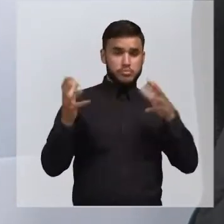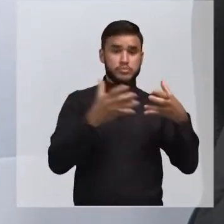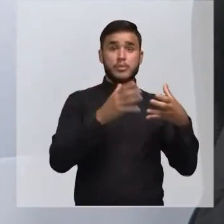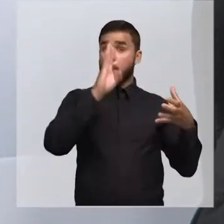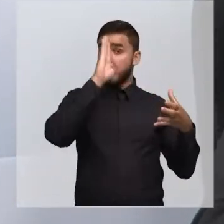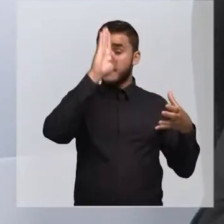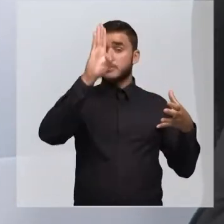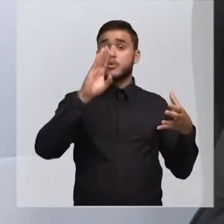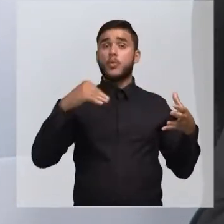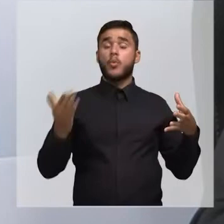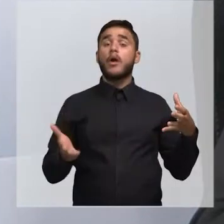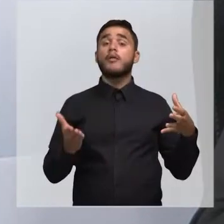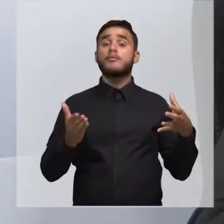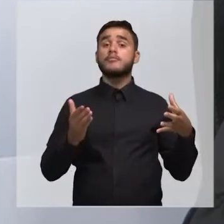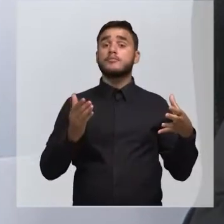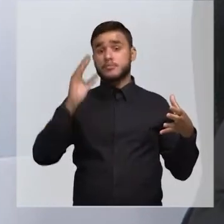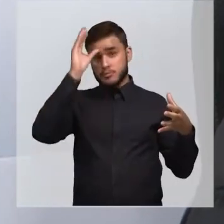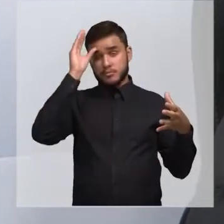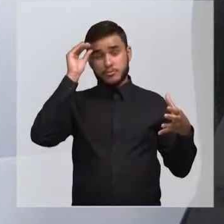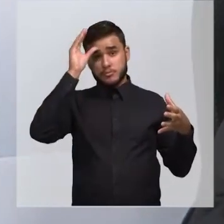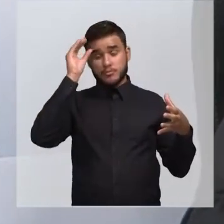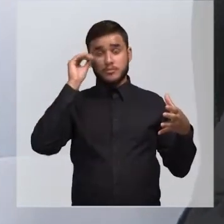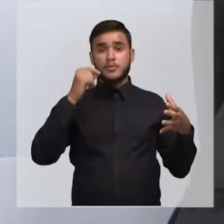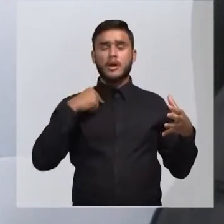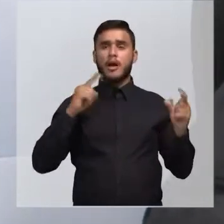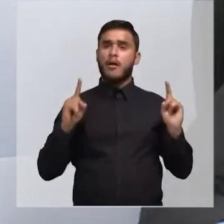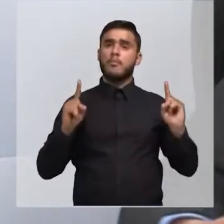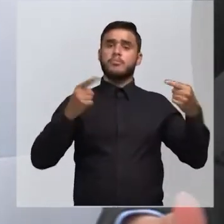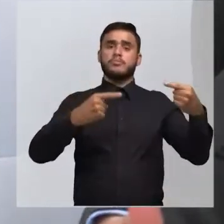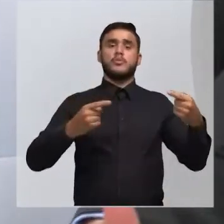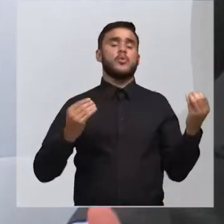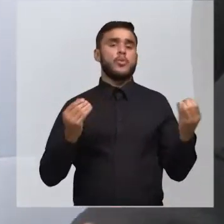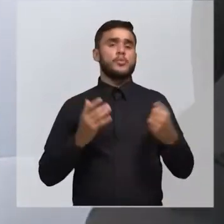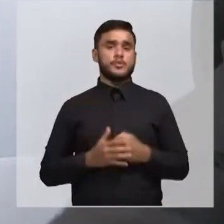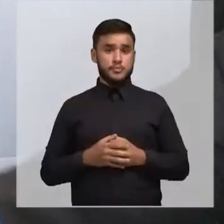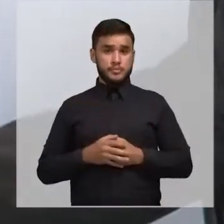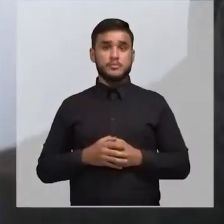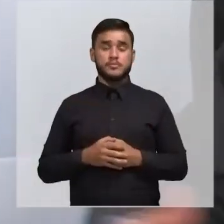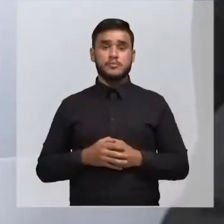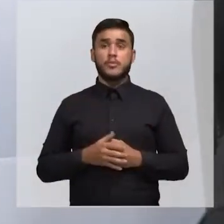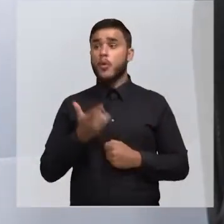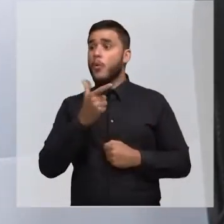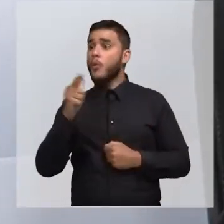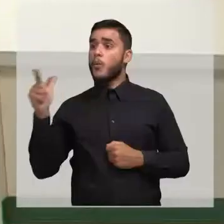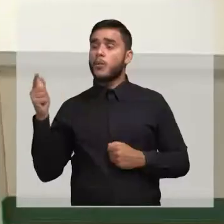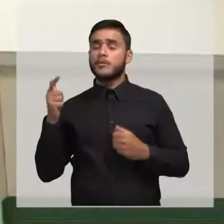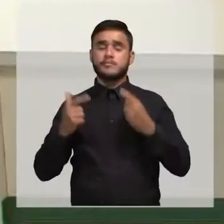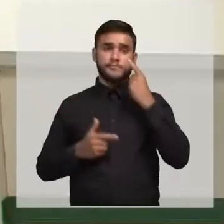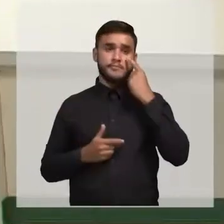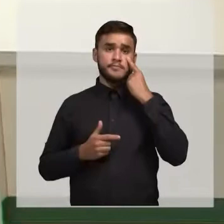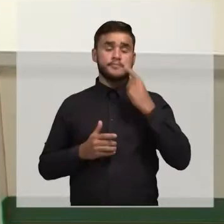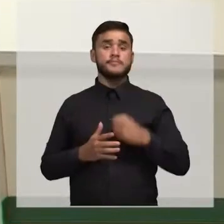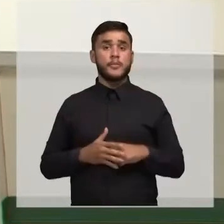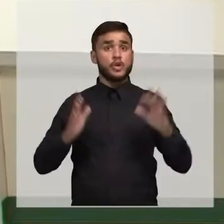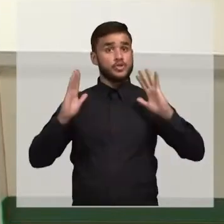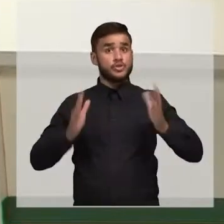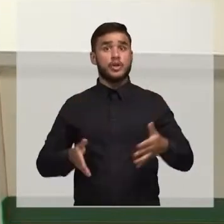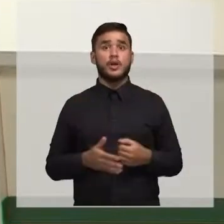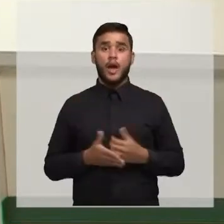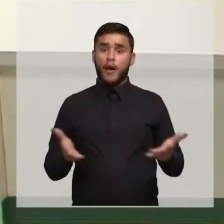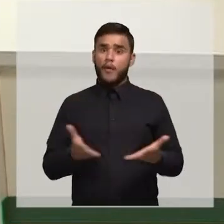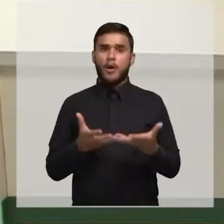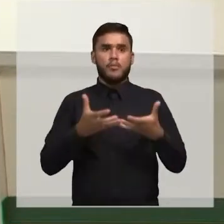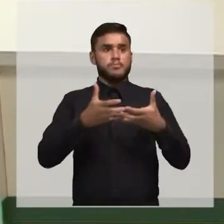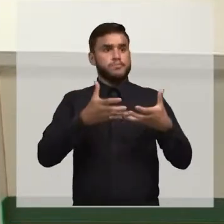majoritária de Camilo Santana do que a gente falando sobre a questão das oposições. Mas Luiz já era grande, cara. Mas agora é